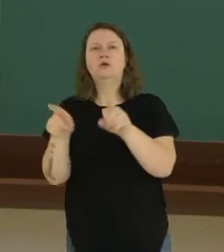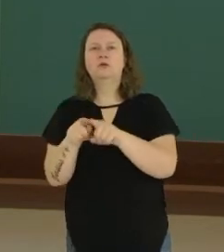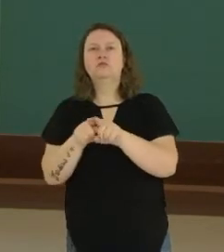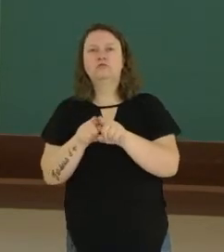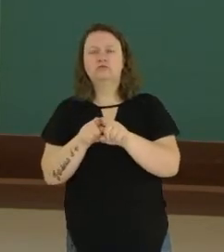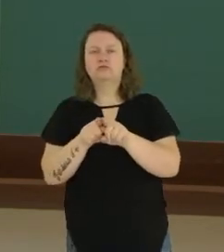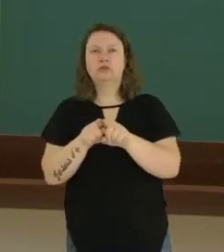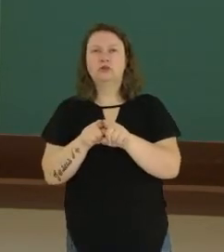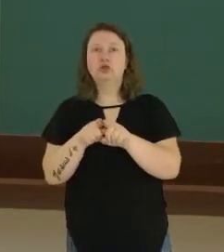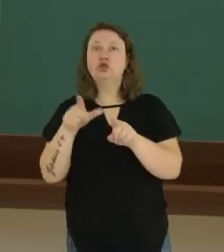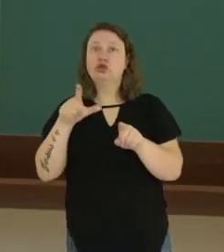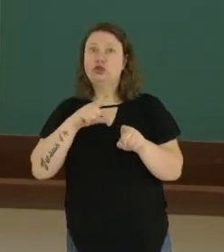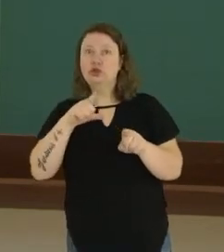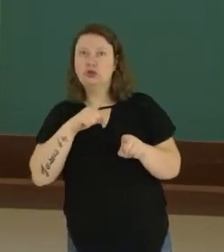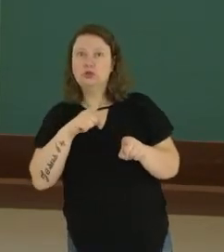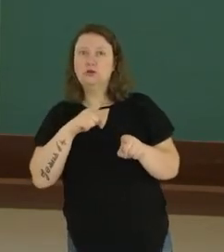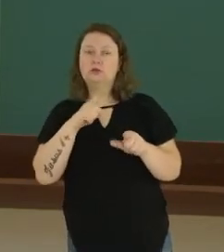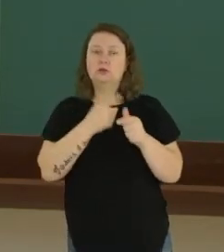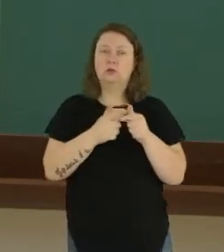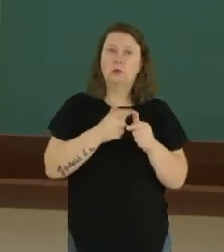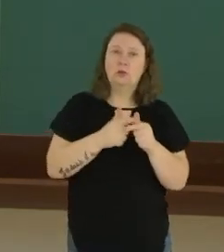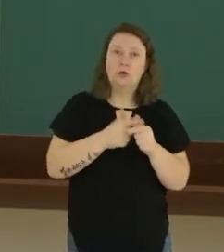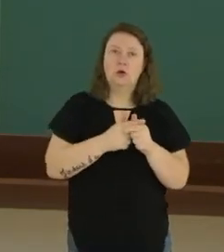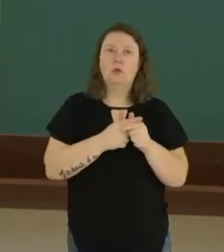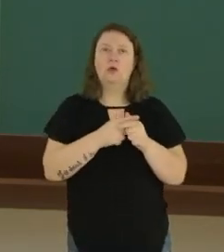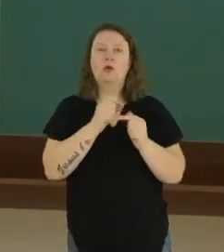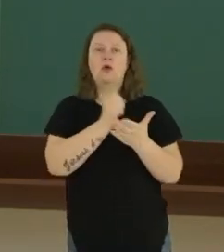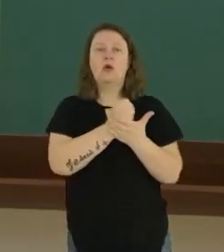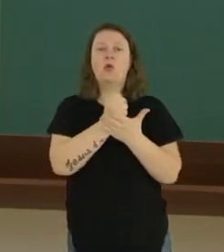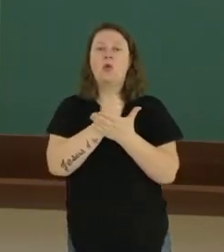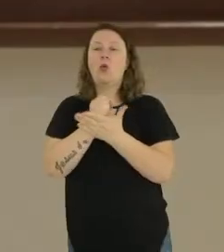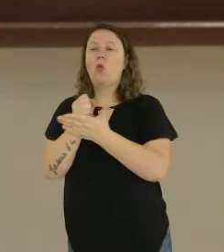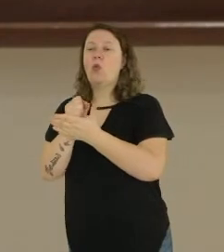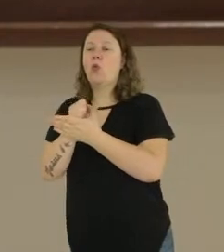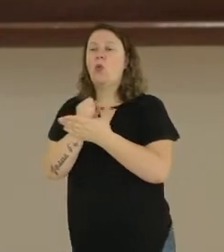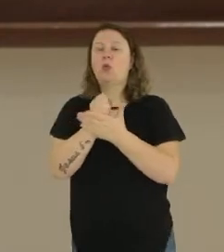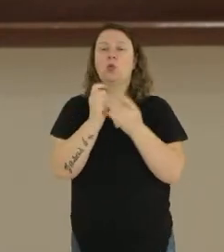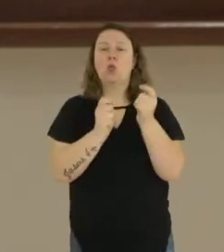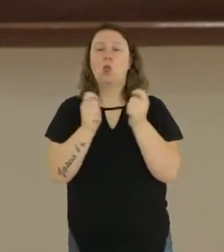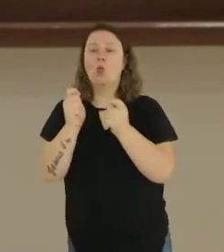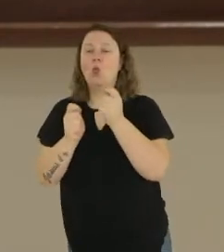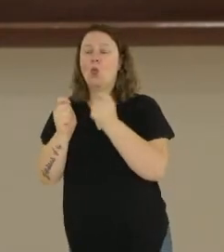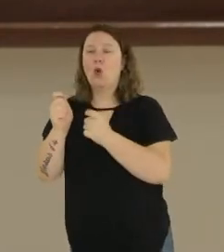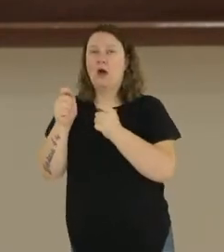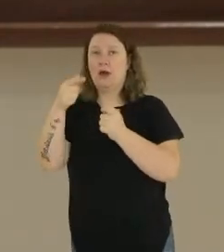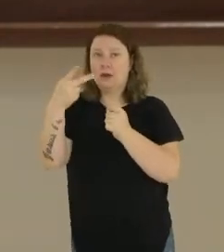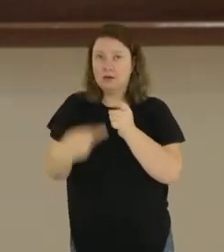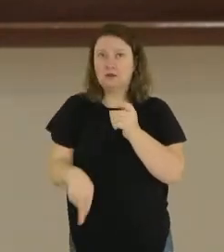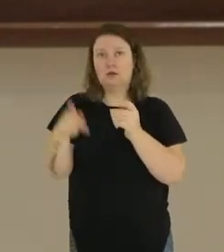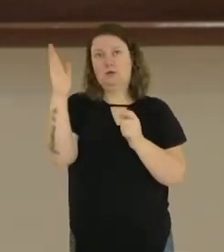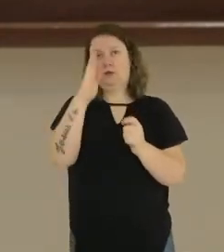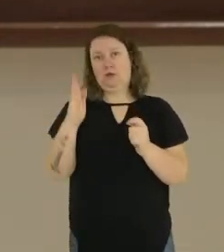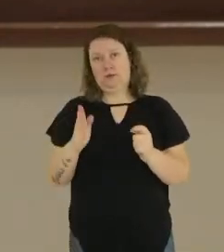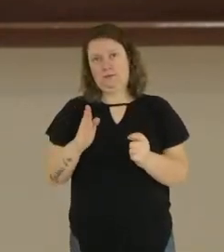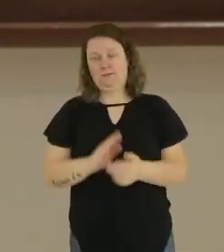uma tensão com relação ao domínio territorial, aqui no caso específico do Brasil,